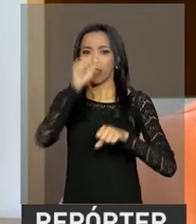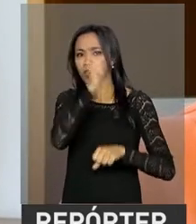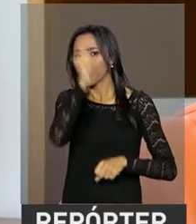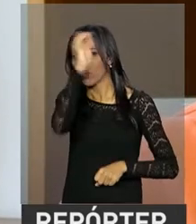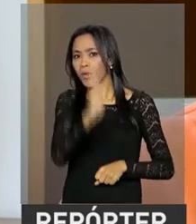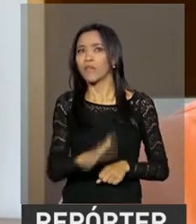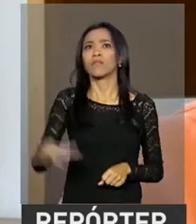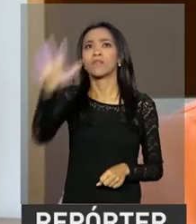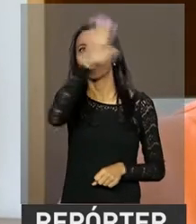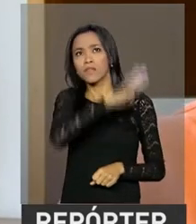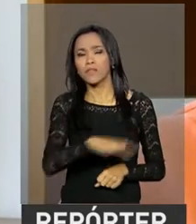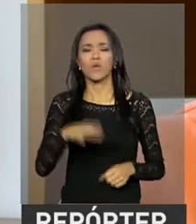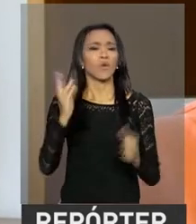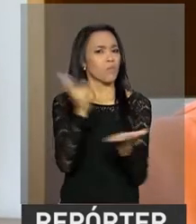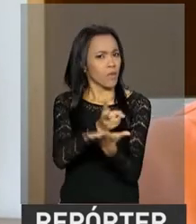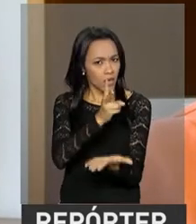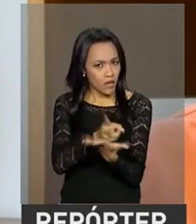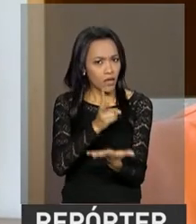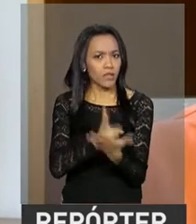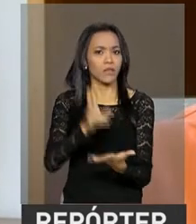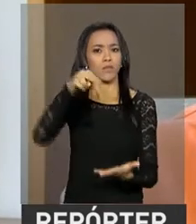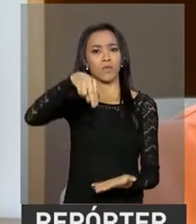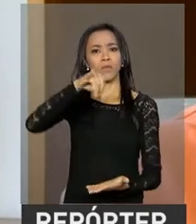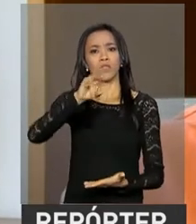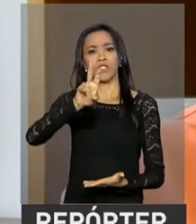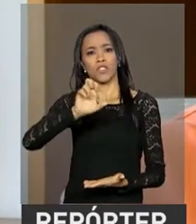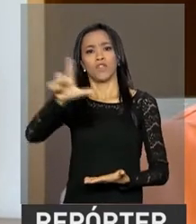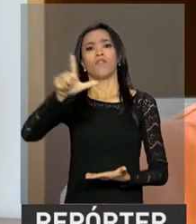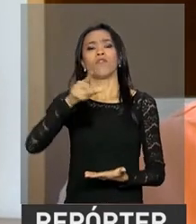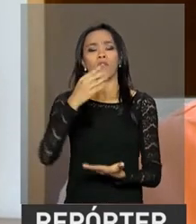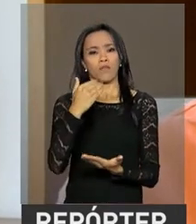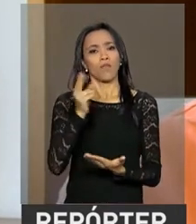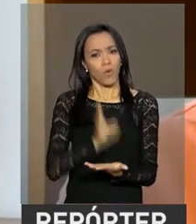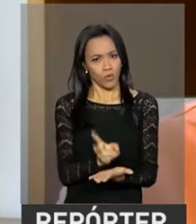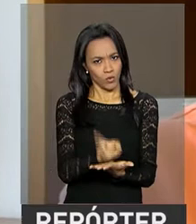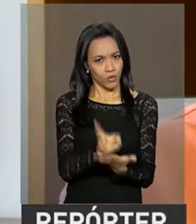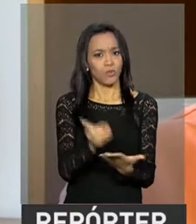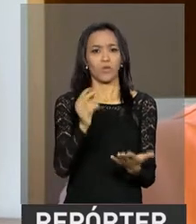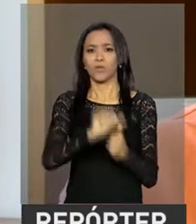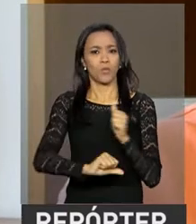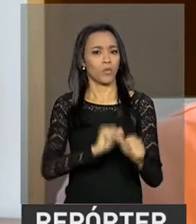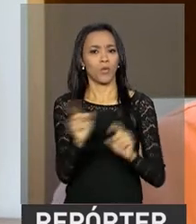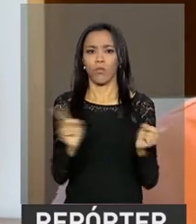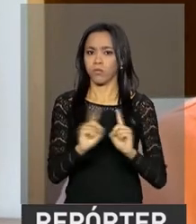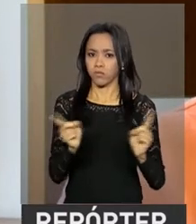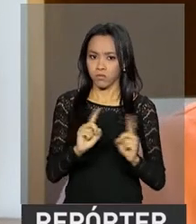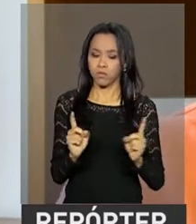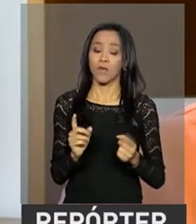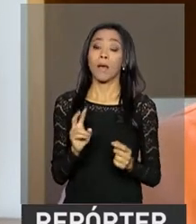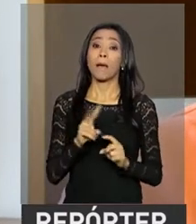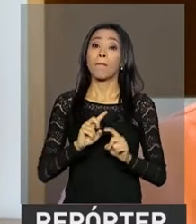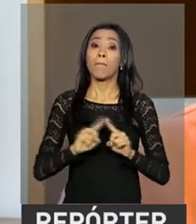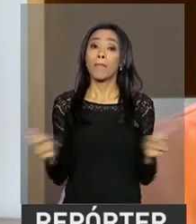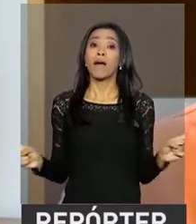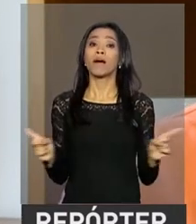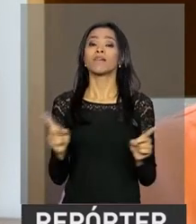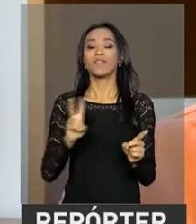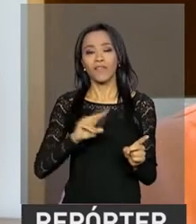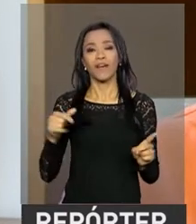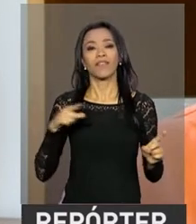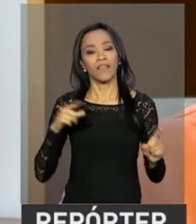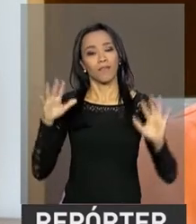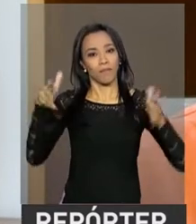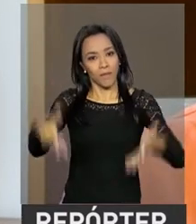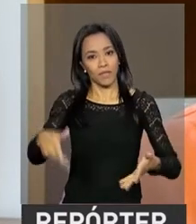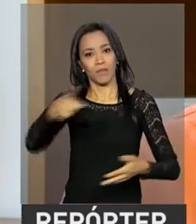das dificuldades, o nível, o tipo de questão que é proposto não mudou, mas nós vamos ter uma participação